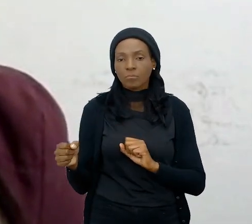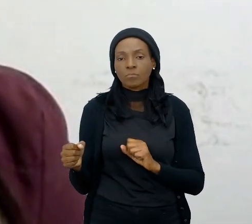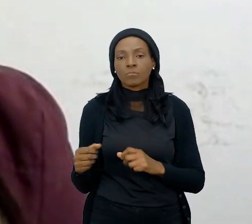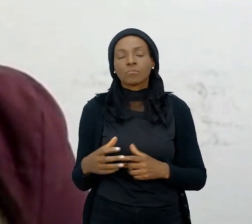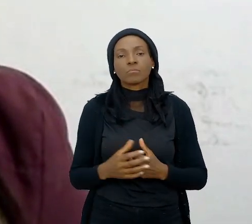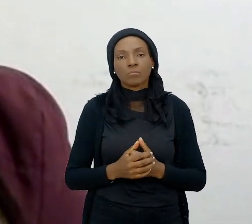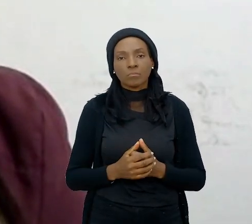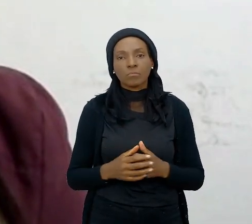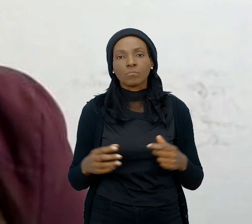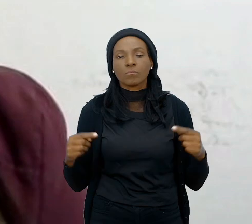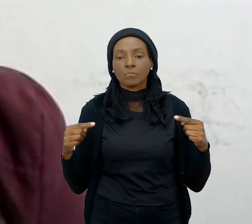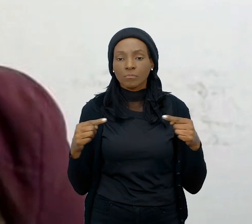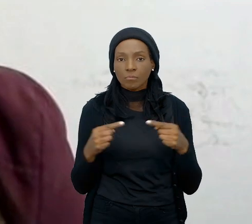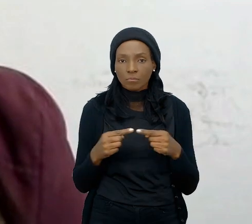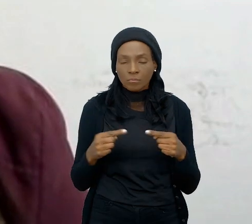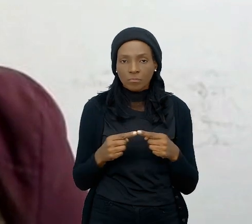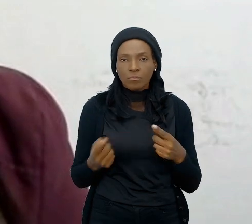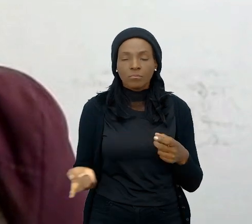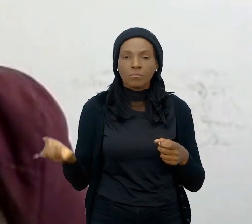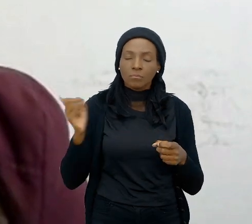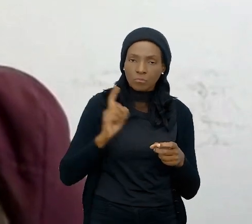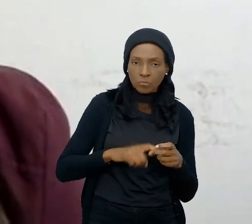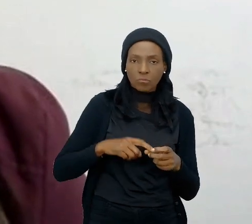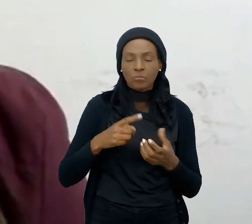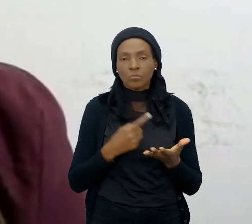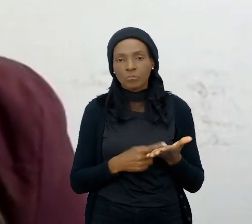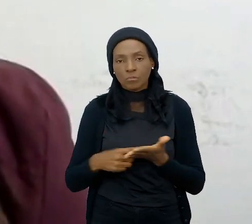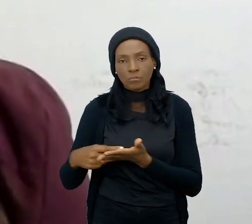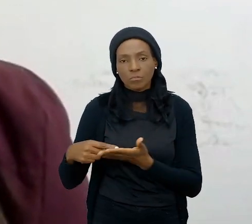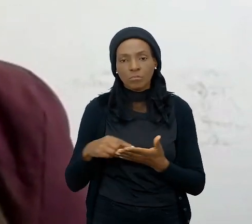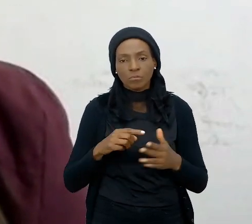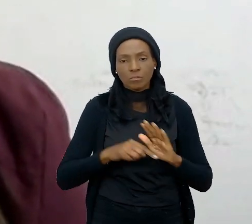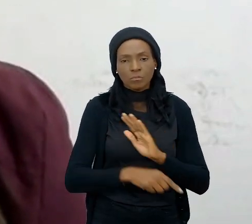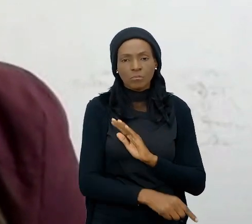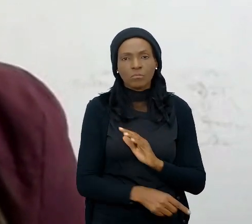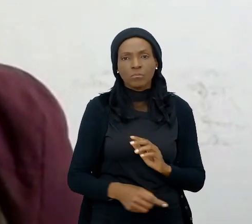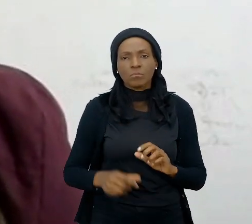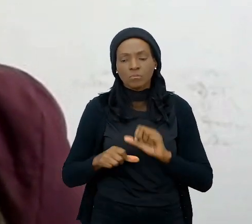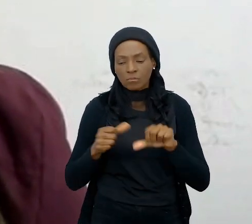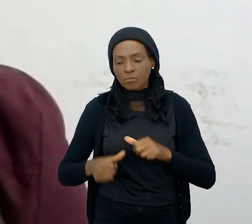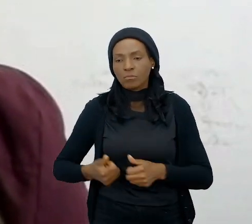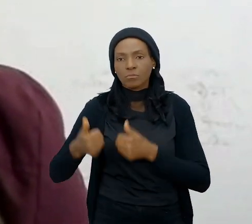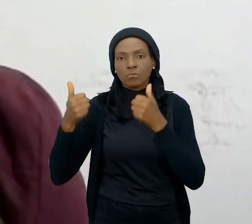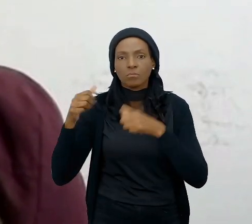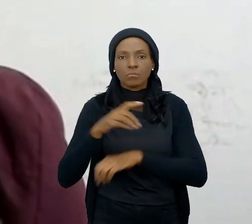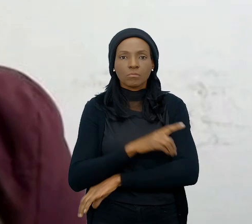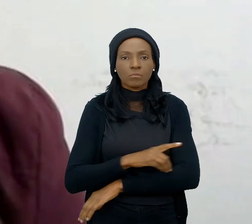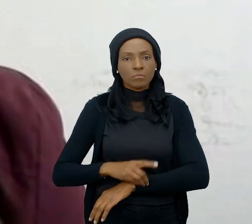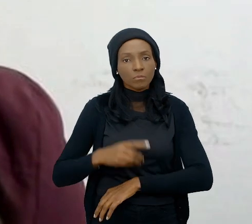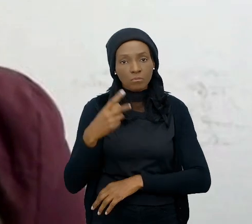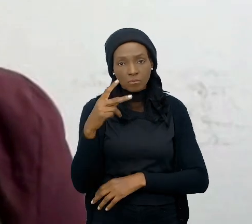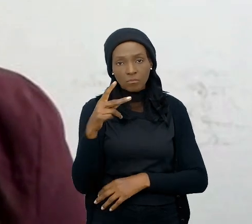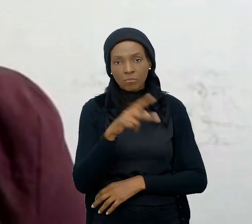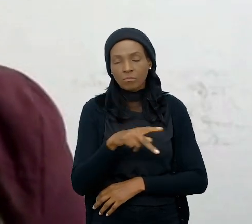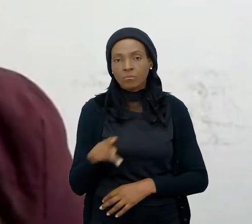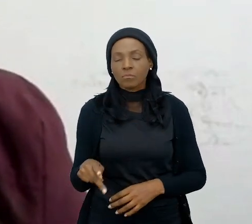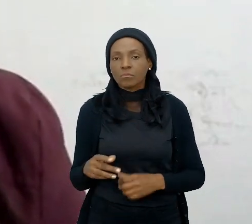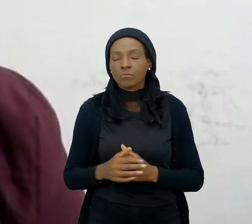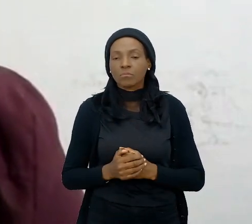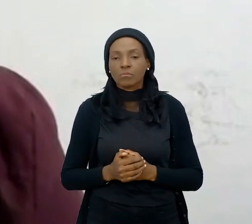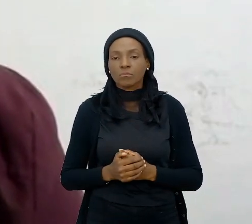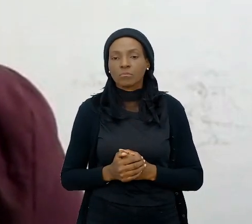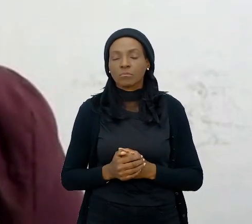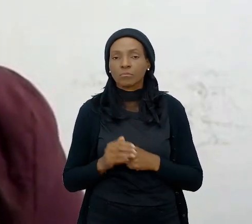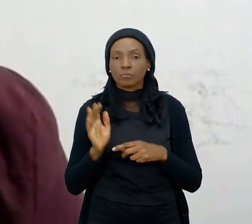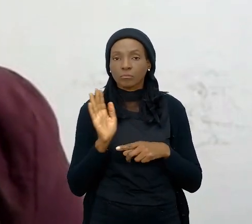faz parte do programa de recuperação e aprofundamento, e é o aprimoramento didático de vocês, professores. E